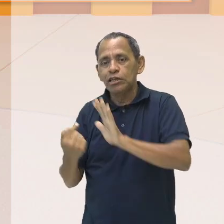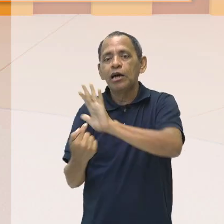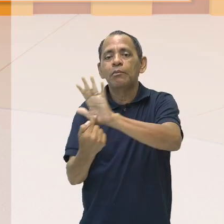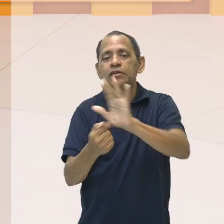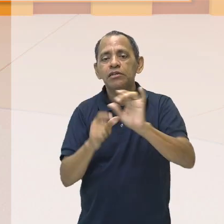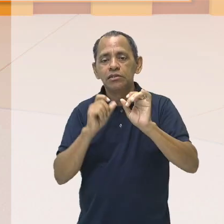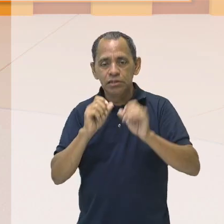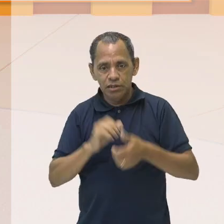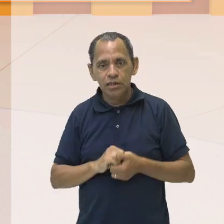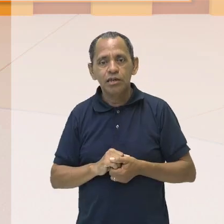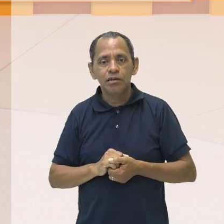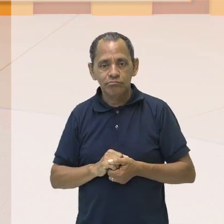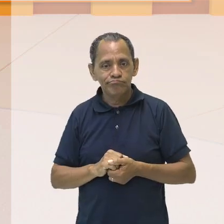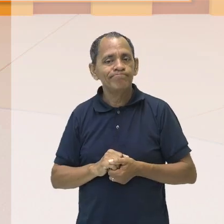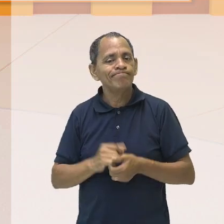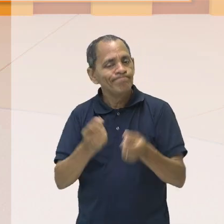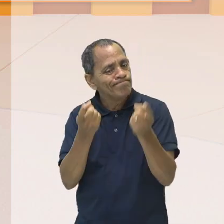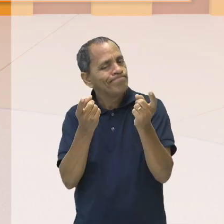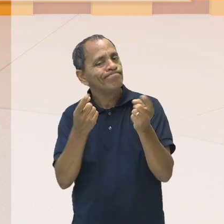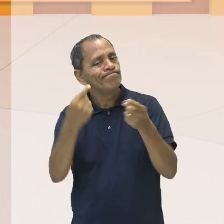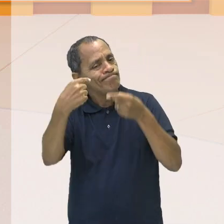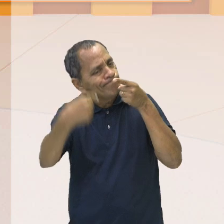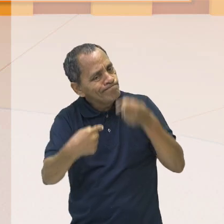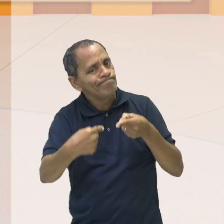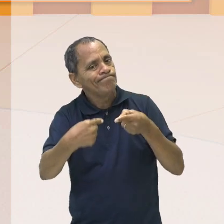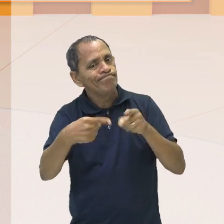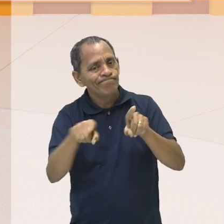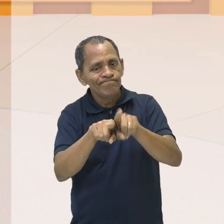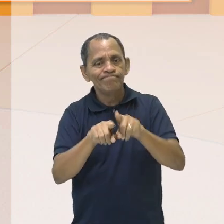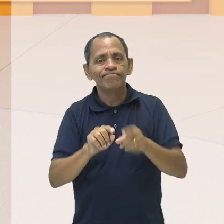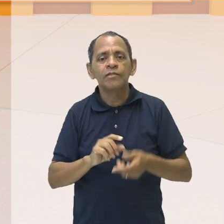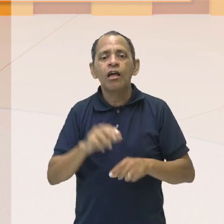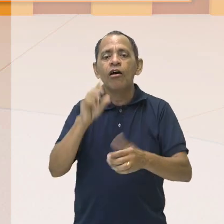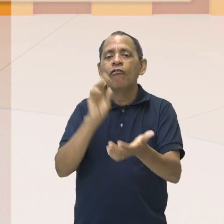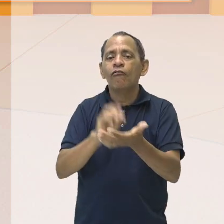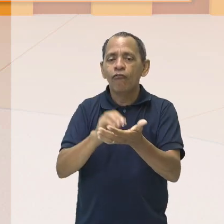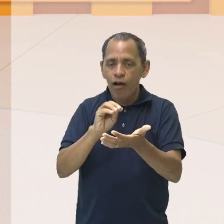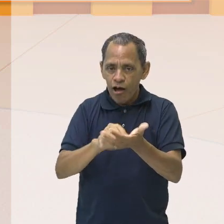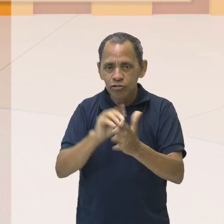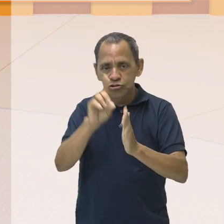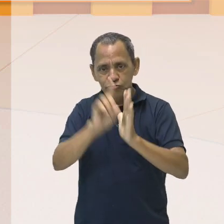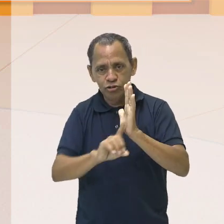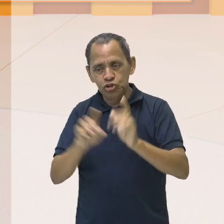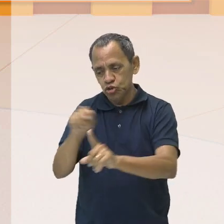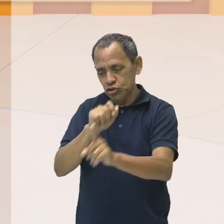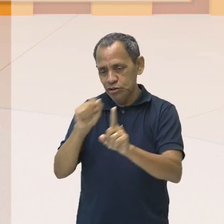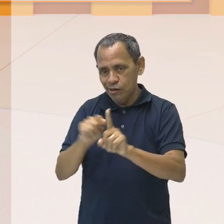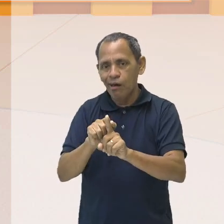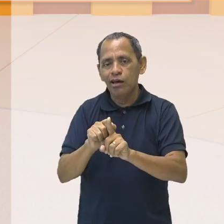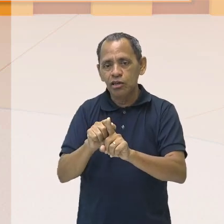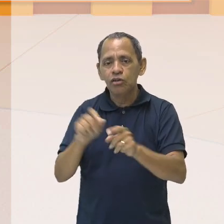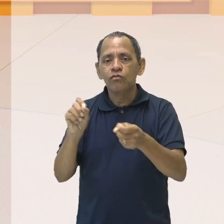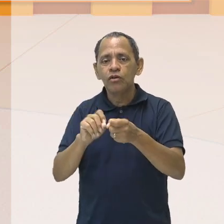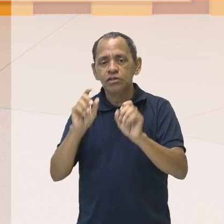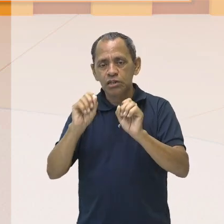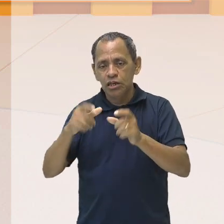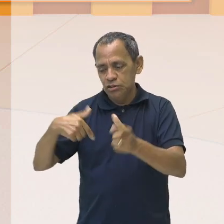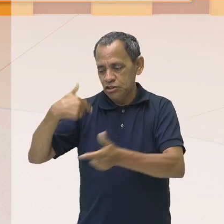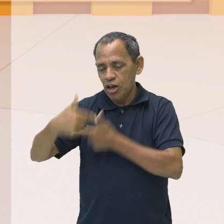desafios significativos, como a falta de garantias e direitos sociais, o que torna esses trabalhadores